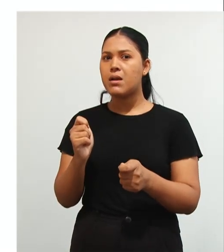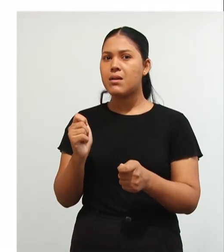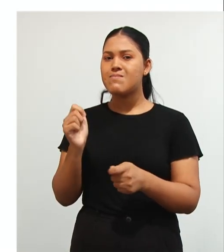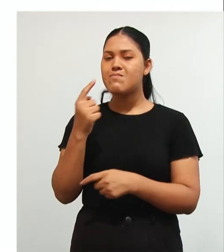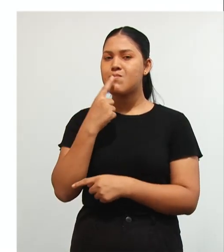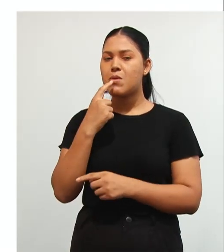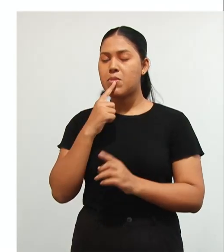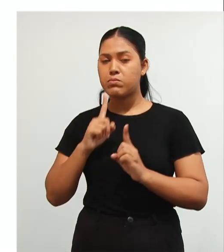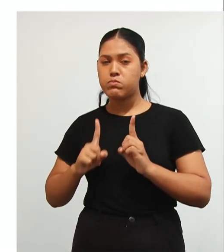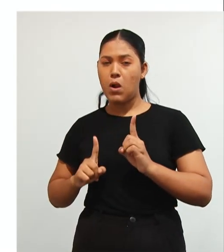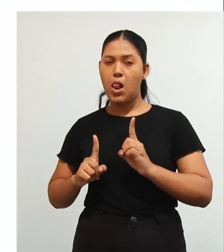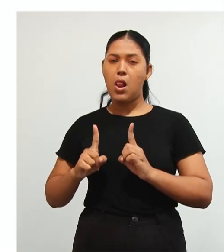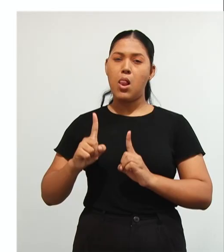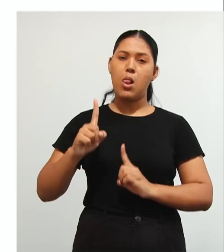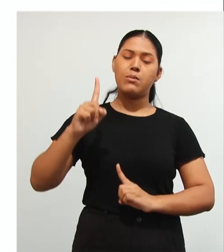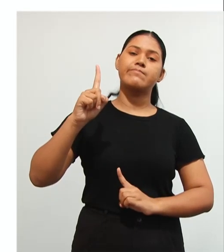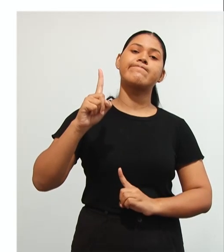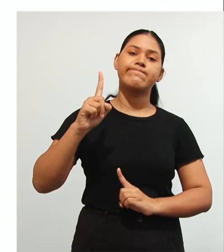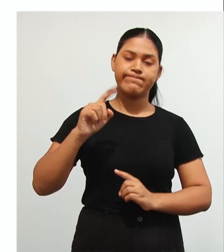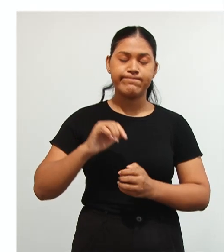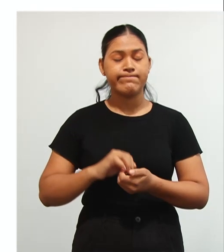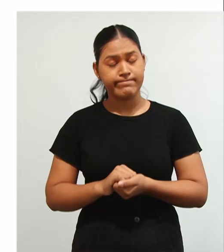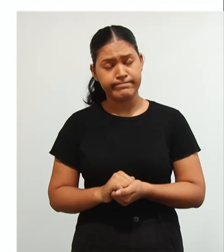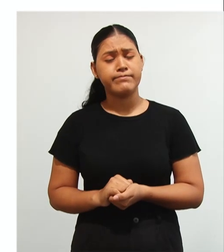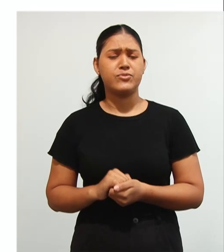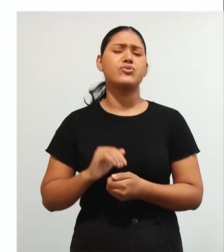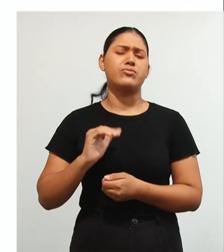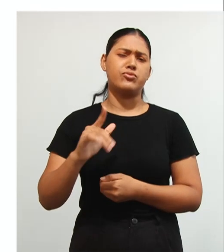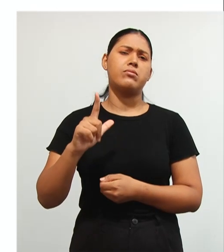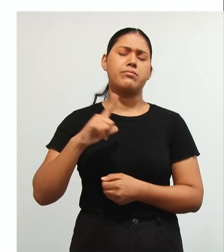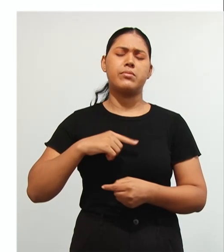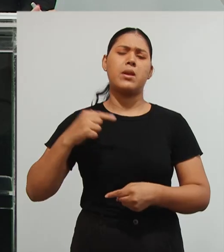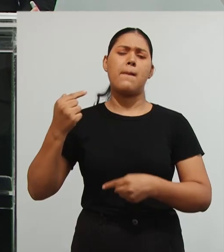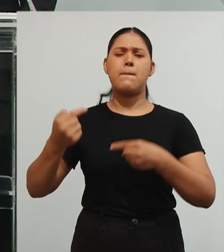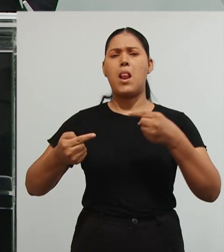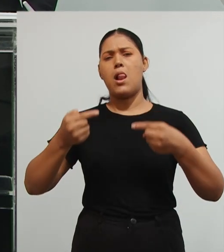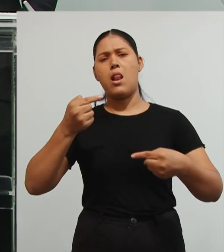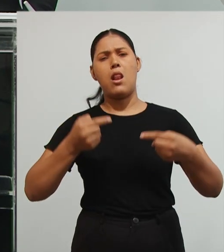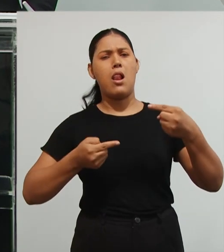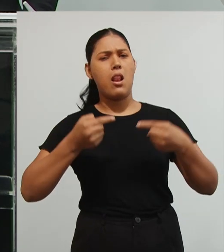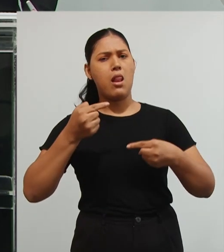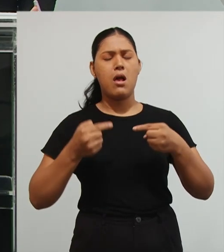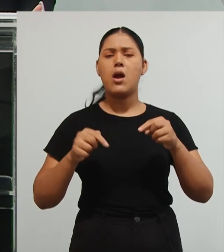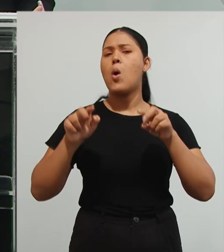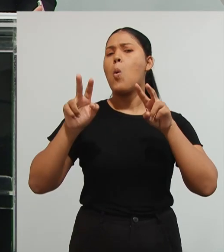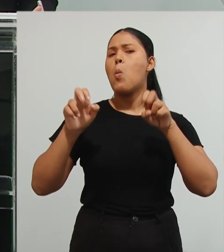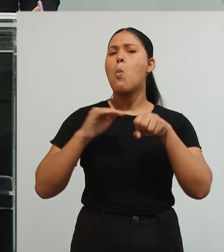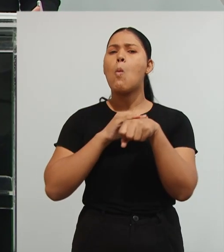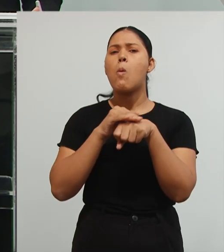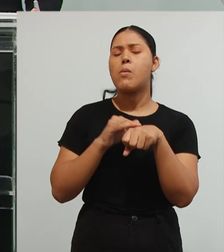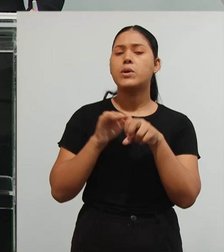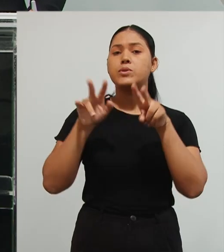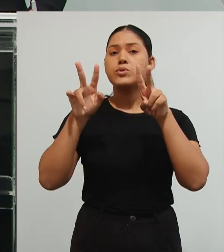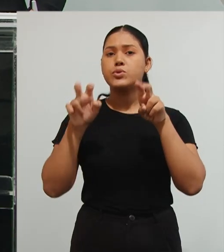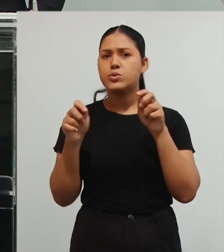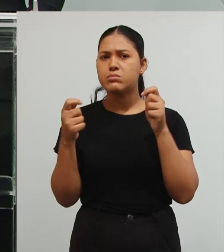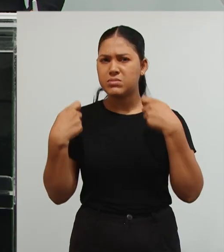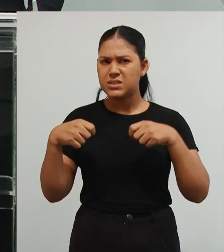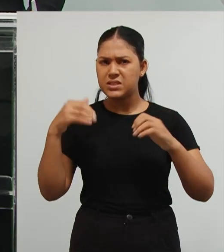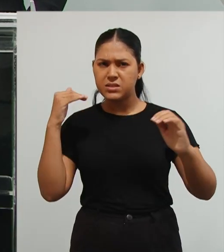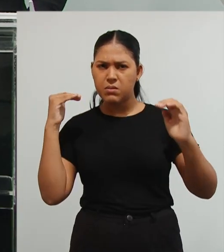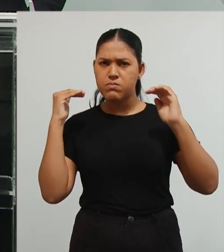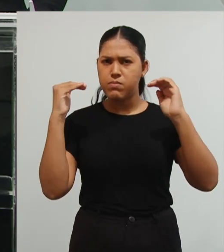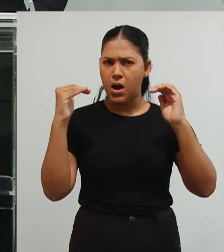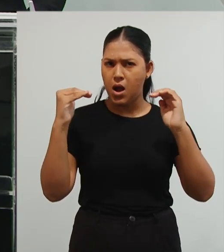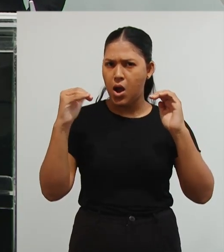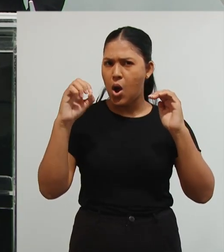orçamento. Também existe um debate teórico de se precisa mesmo haver algum equilíbrio. A gente precisa arrecadar igual gasta ou